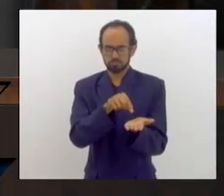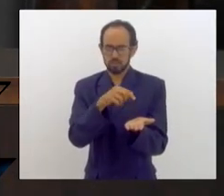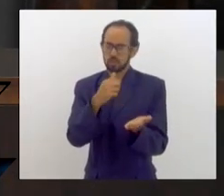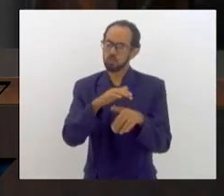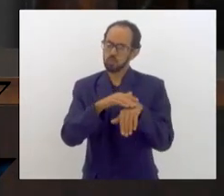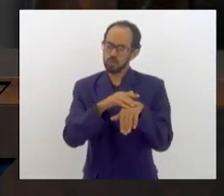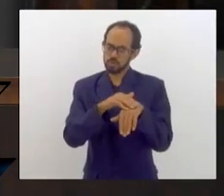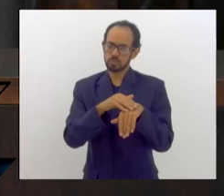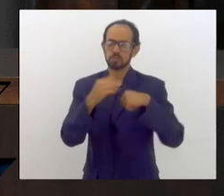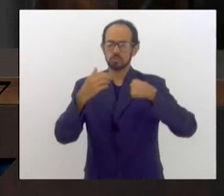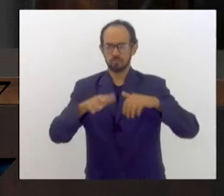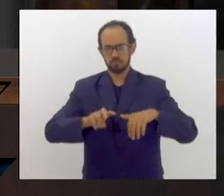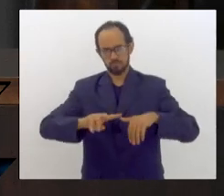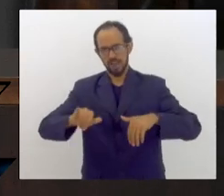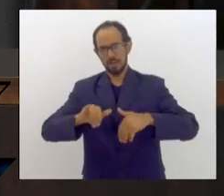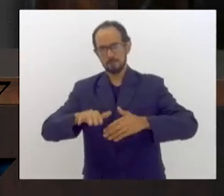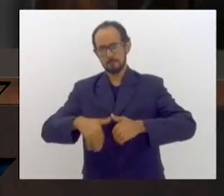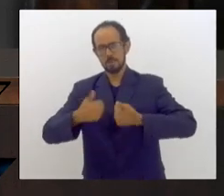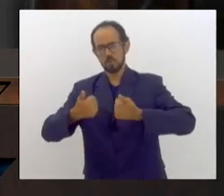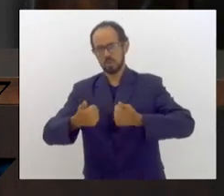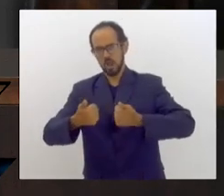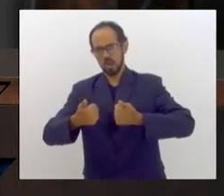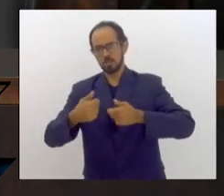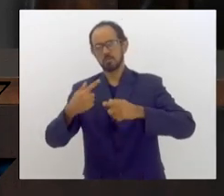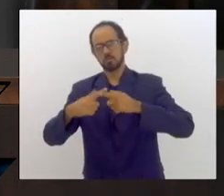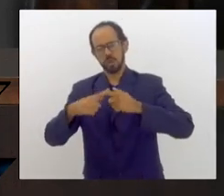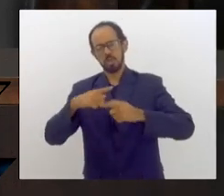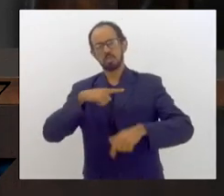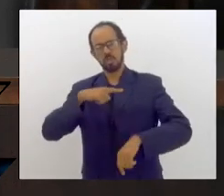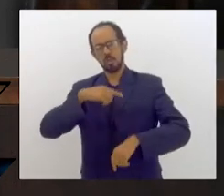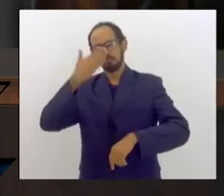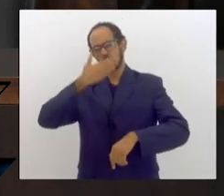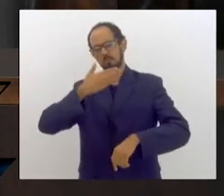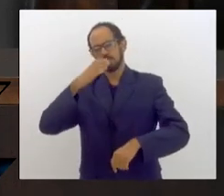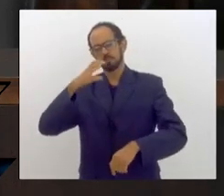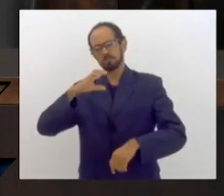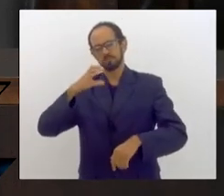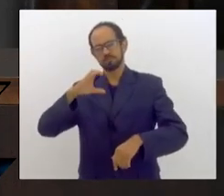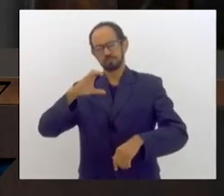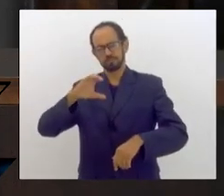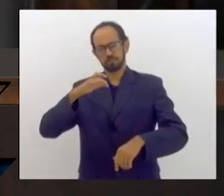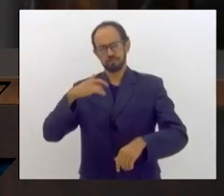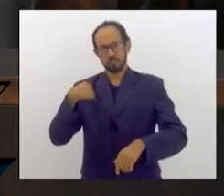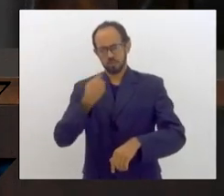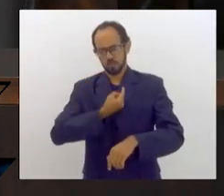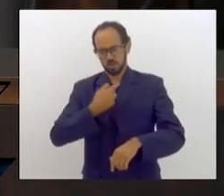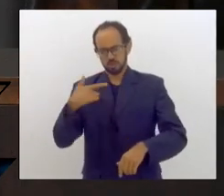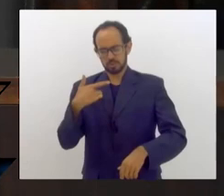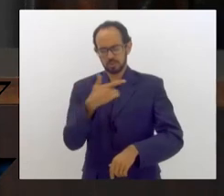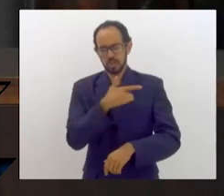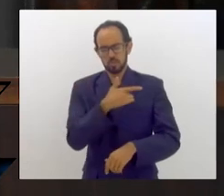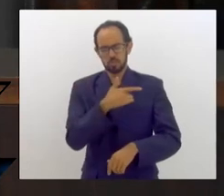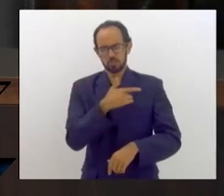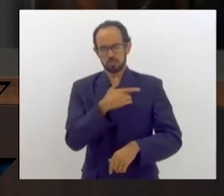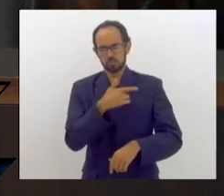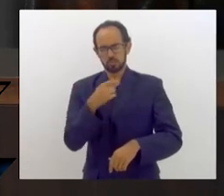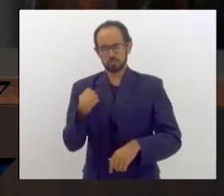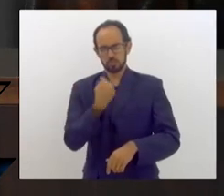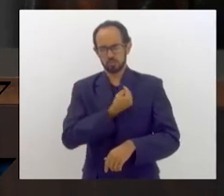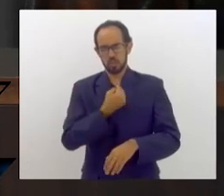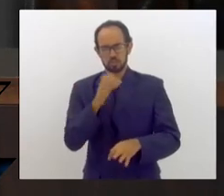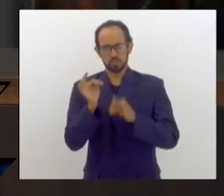muito. Porque já é constatado cientificamente que a saúde, a nossa saúde e o nosso